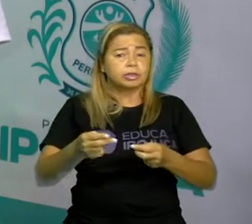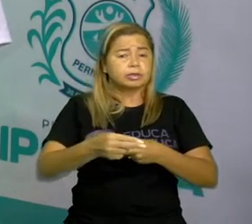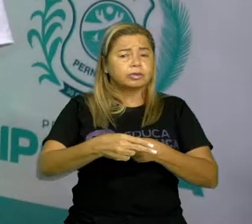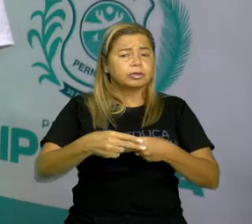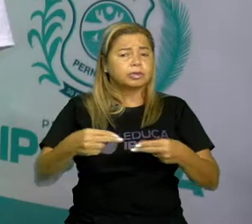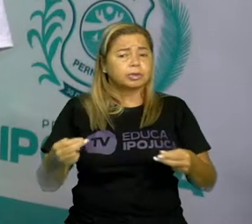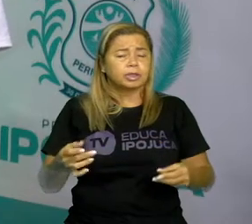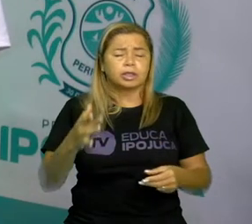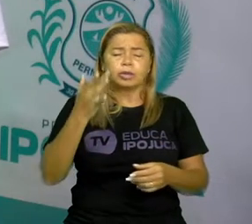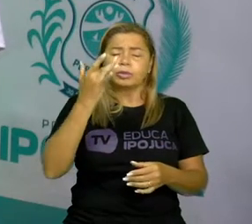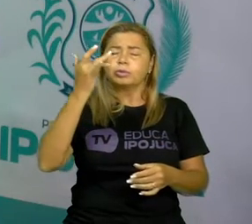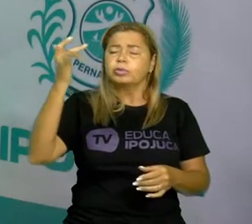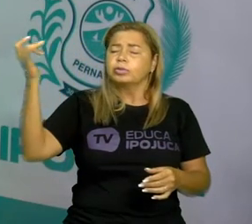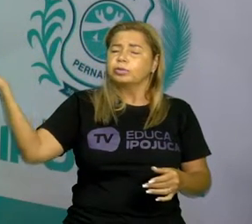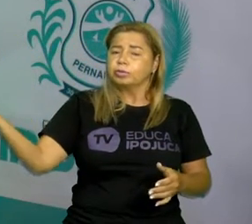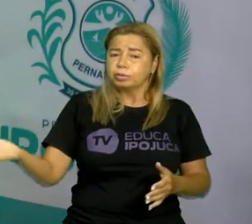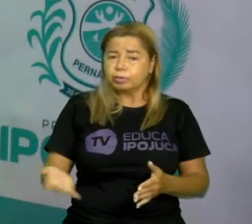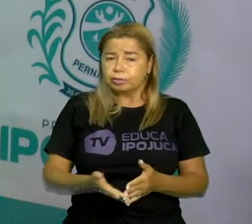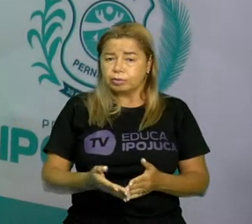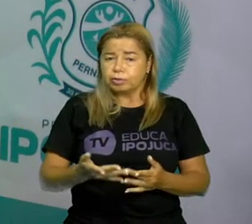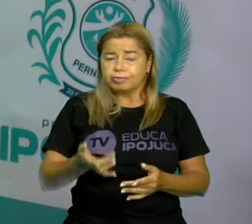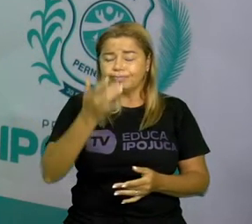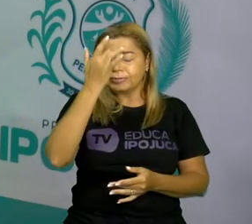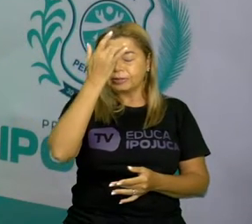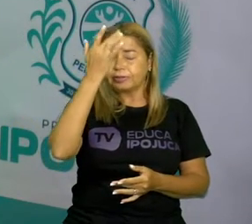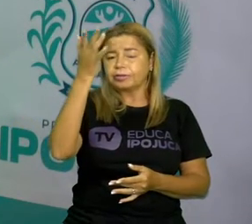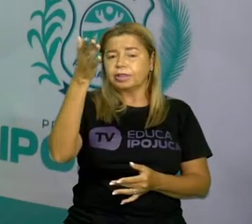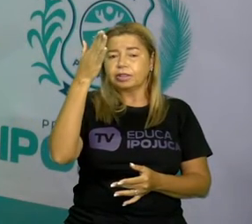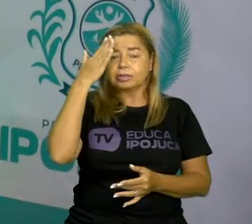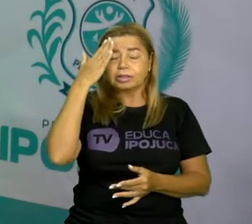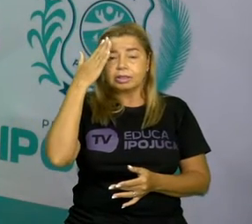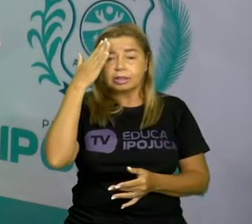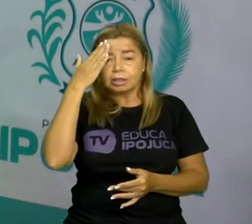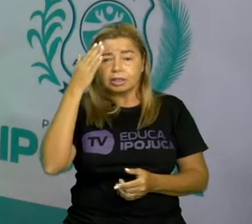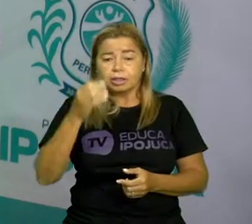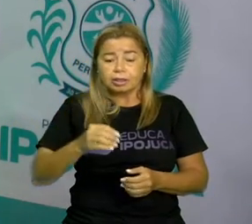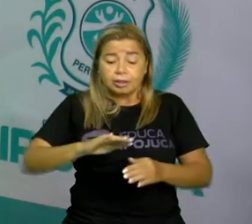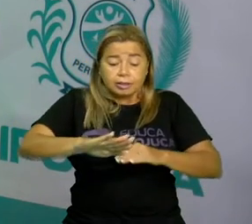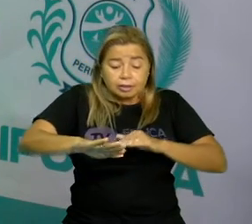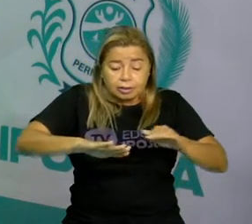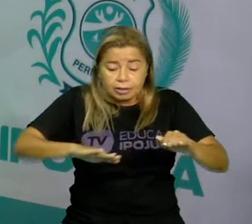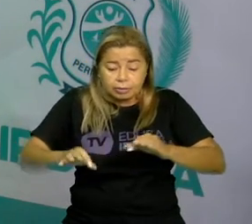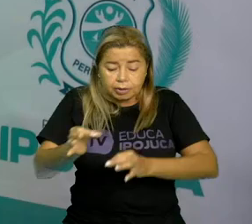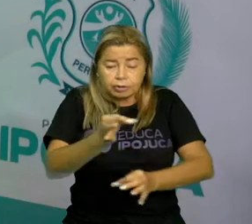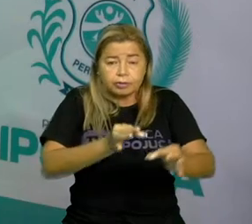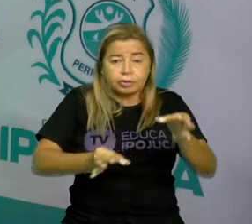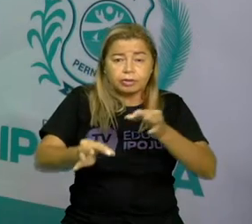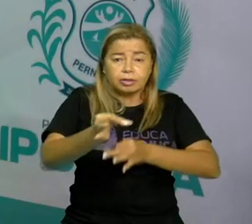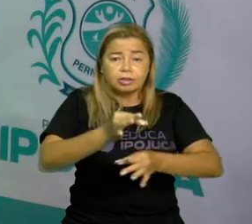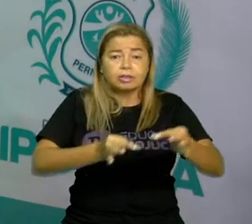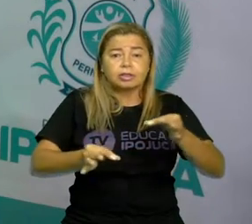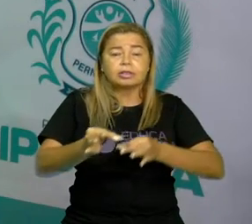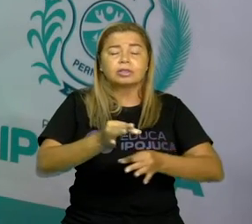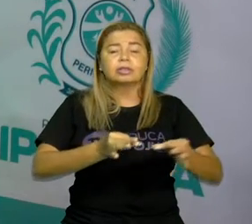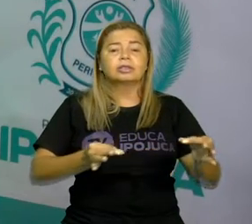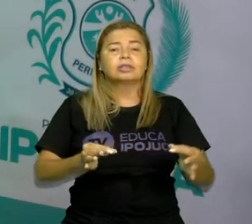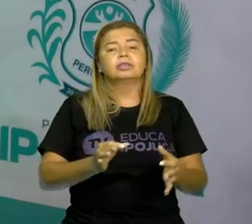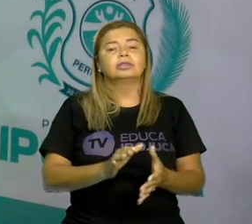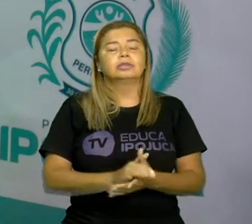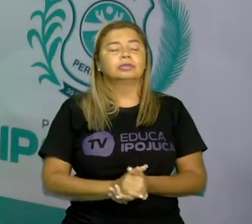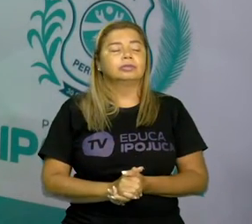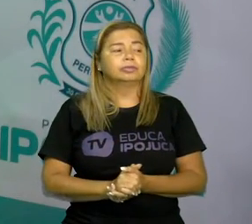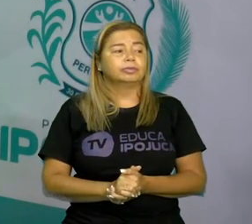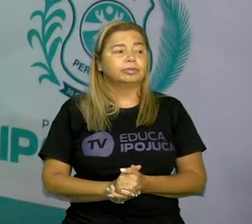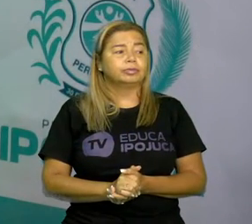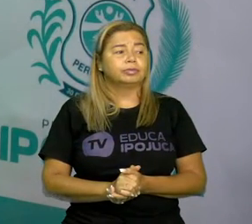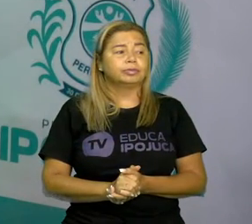gente compreender isso. A gente separa e a gente já vai fazendo, e a pessoa já vai fazendo a leitura. Então,